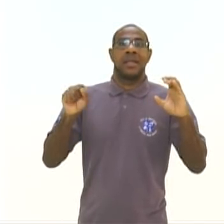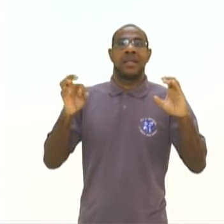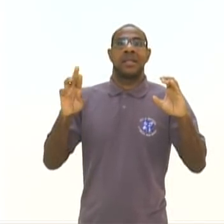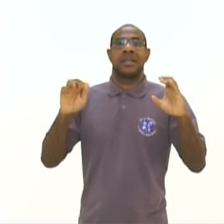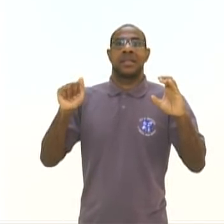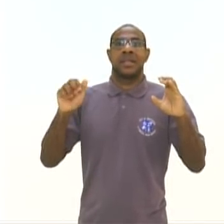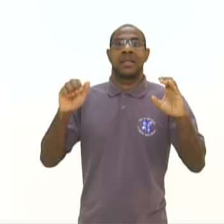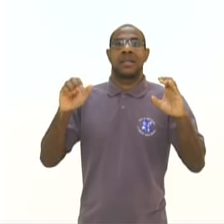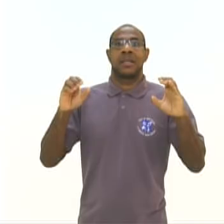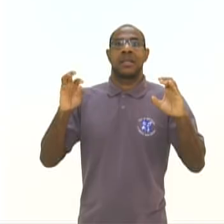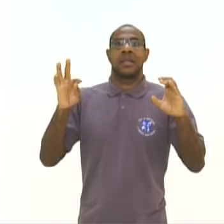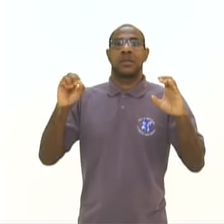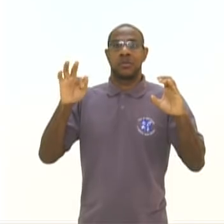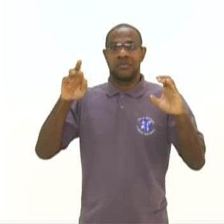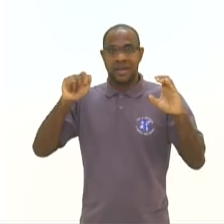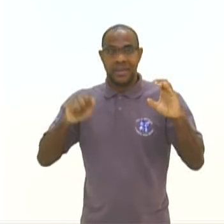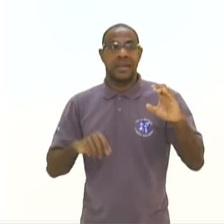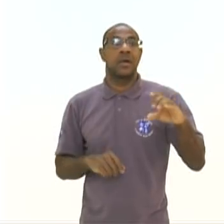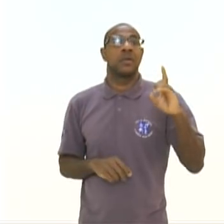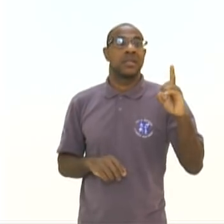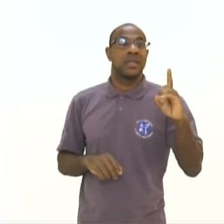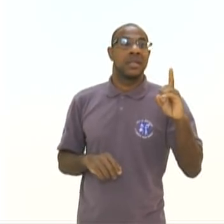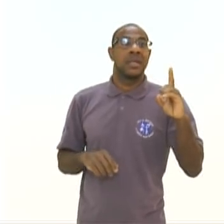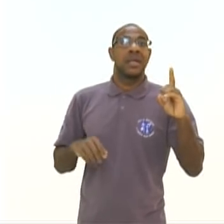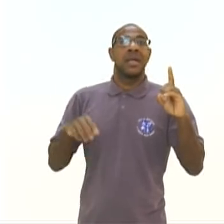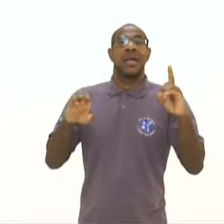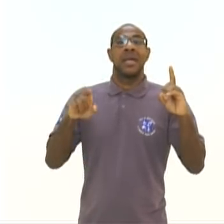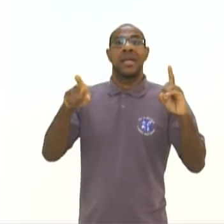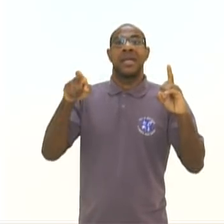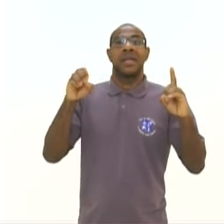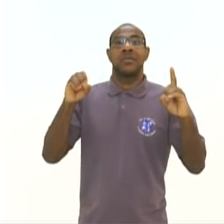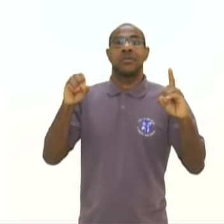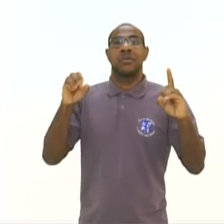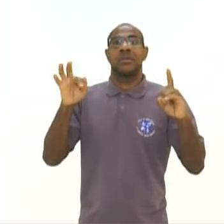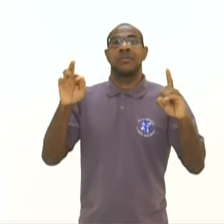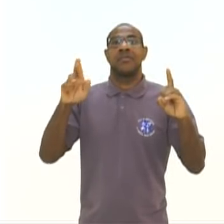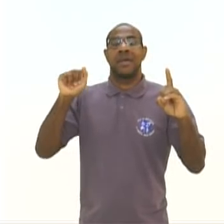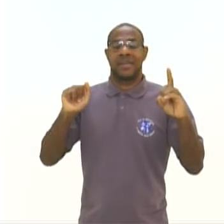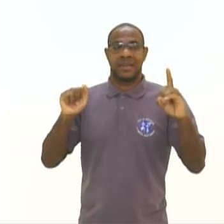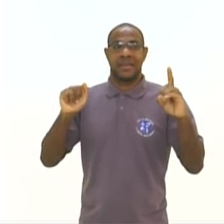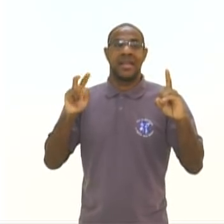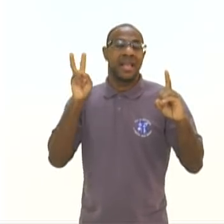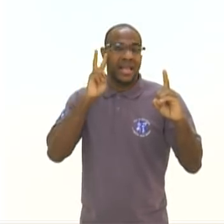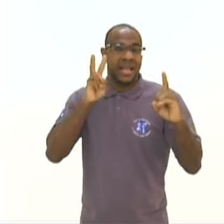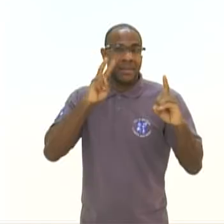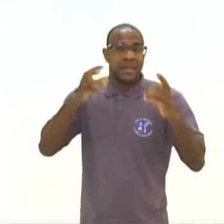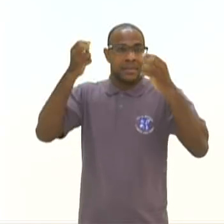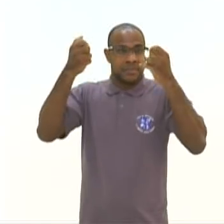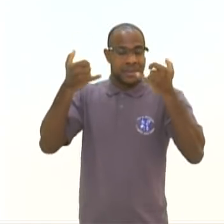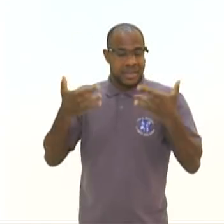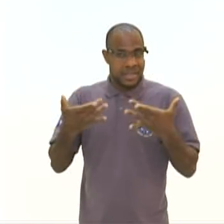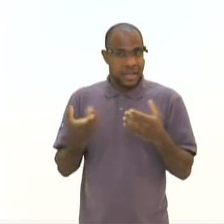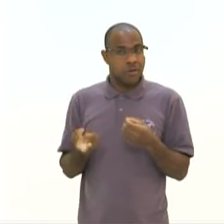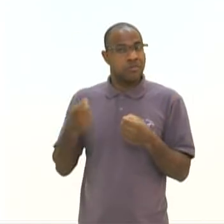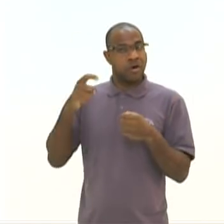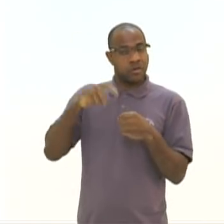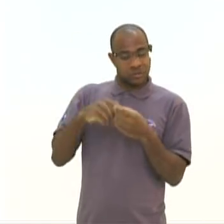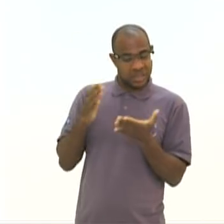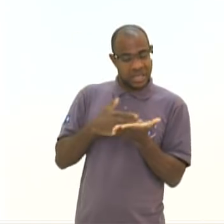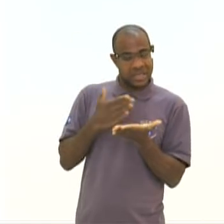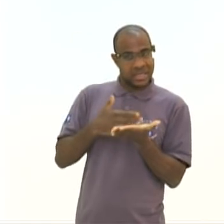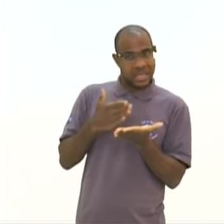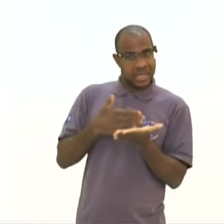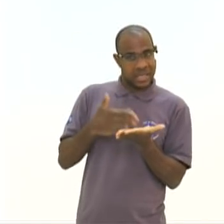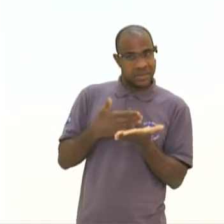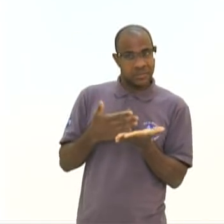estratosfera; ou letra D, exosfera. Lembra o que eu falei? Volta um pouquinho no seu caderno e